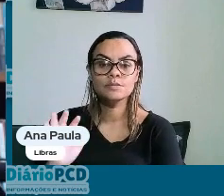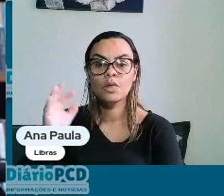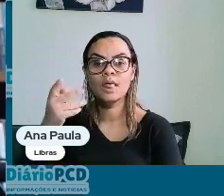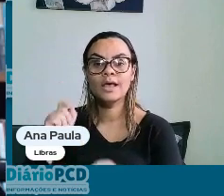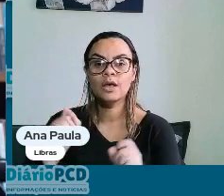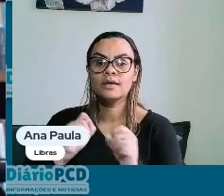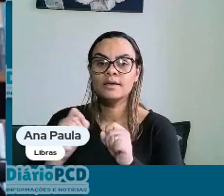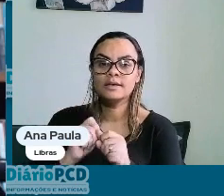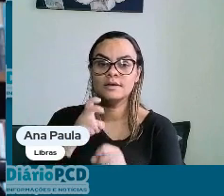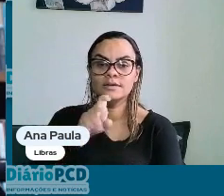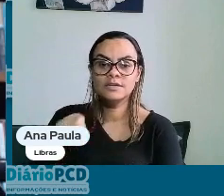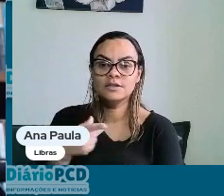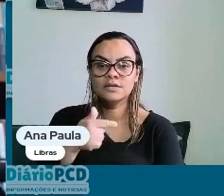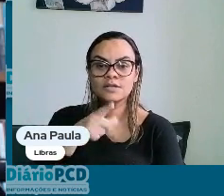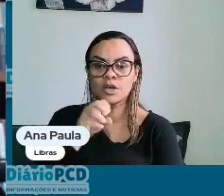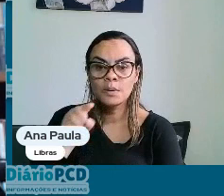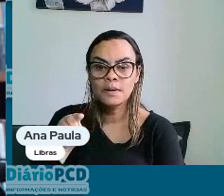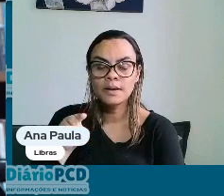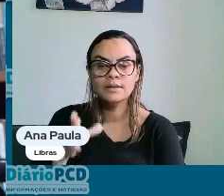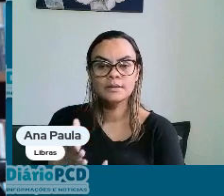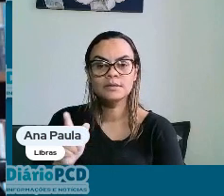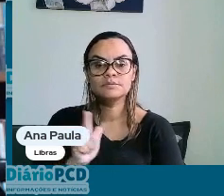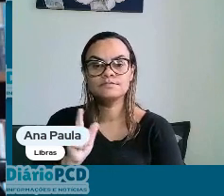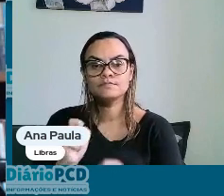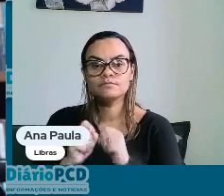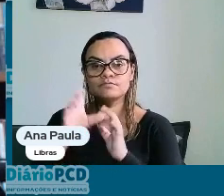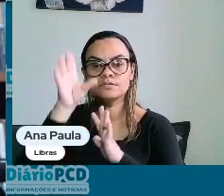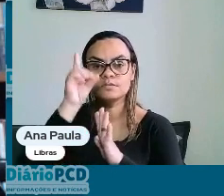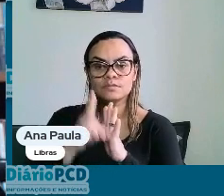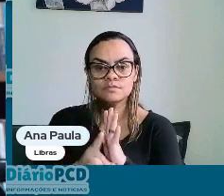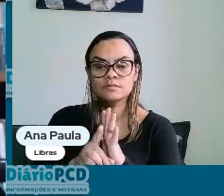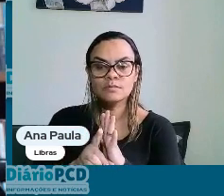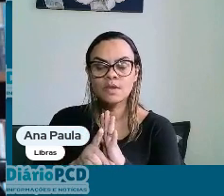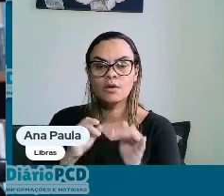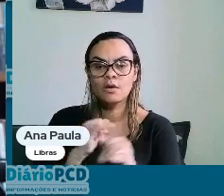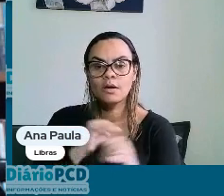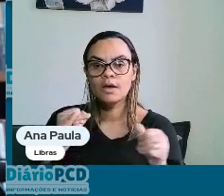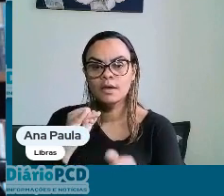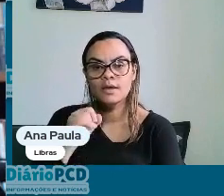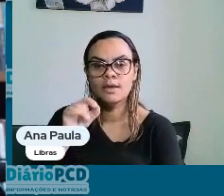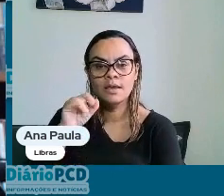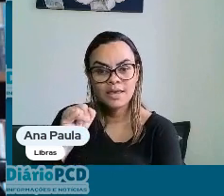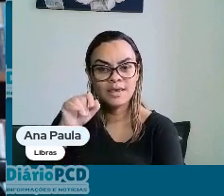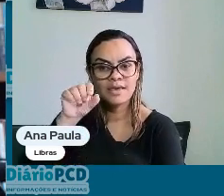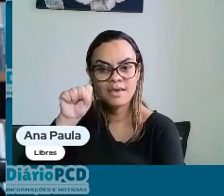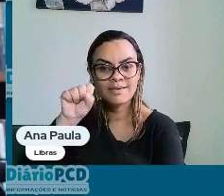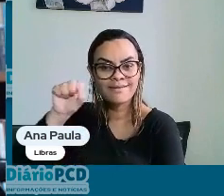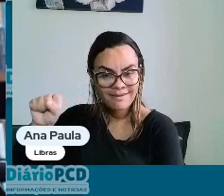Os 5.570 municípios que têm o direito de dizer qual é o ISS,